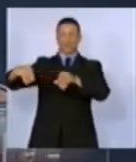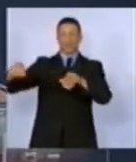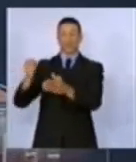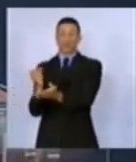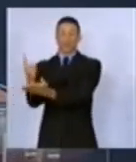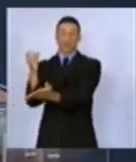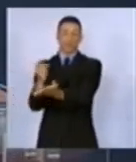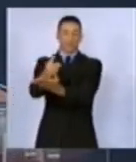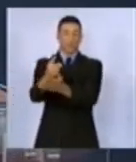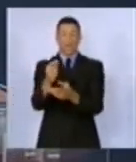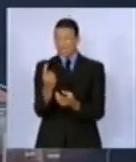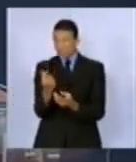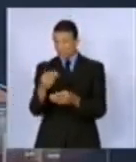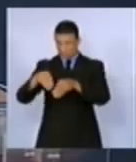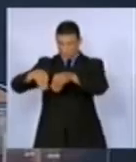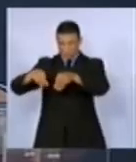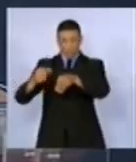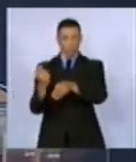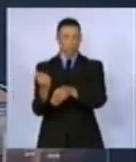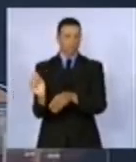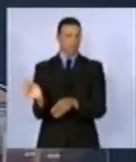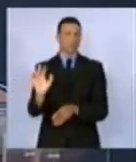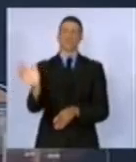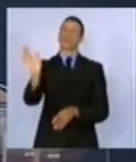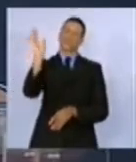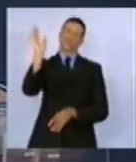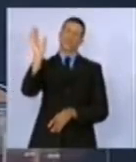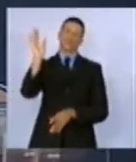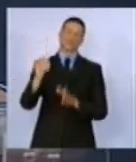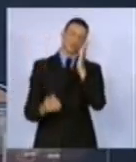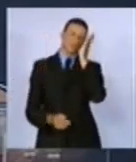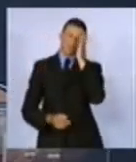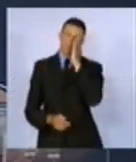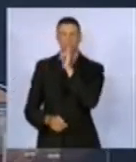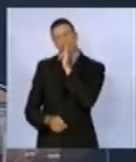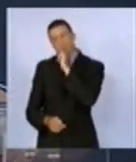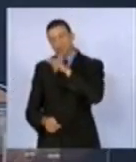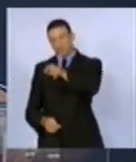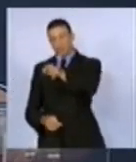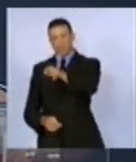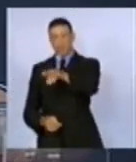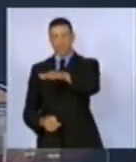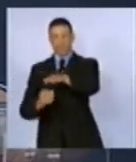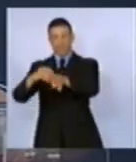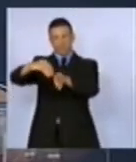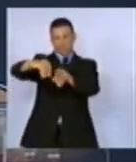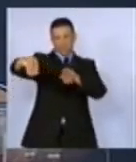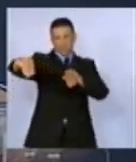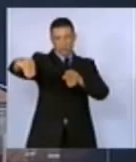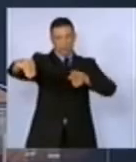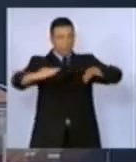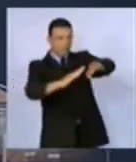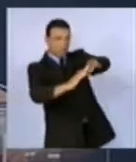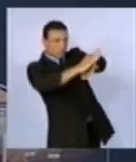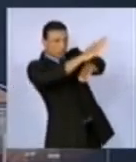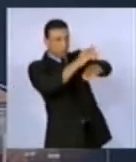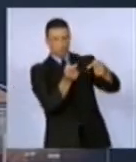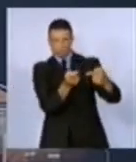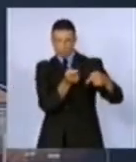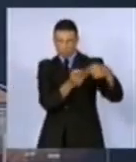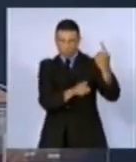pouco maior do que a média Porque eles sabem olha ou essa empresa vai ter que comprar terras com declividade menor ou ela vai ter problema porque ela não